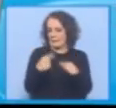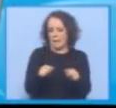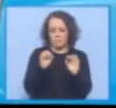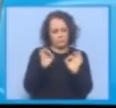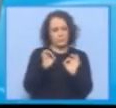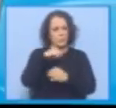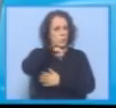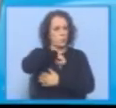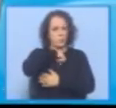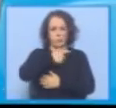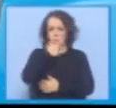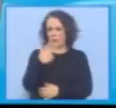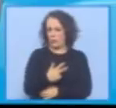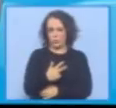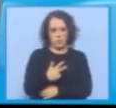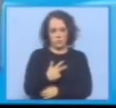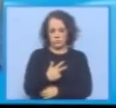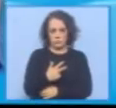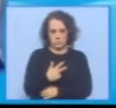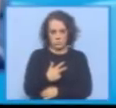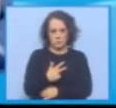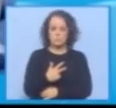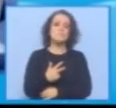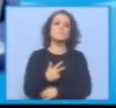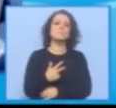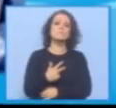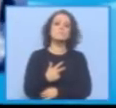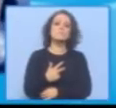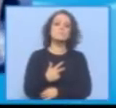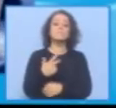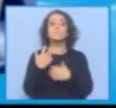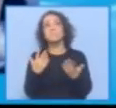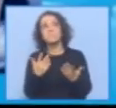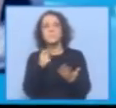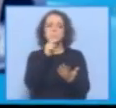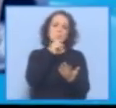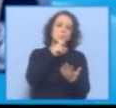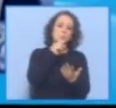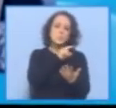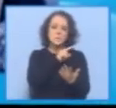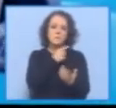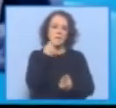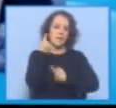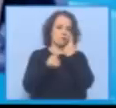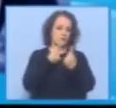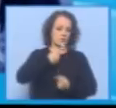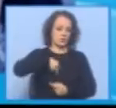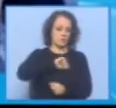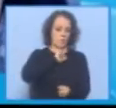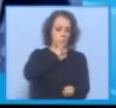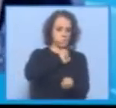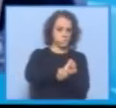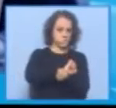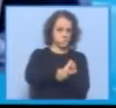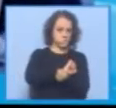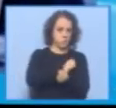Profunda. Buscamos, se calhar, ficamos presos de umas